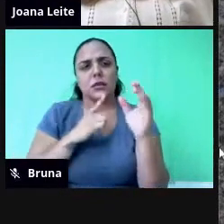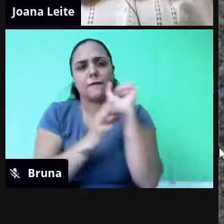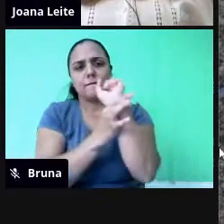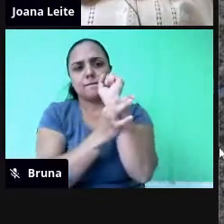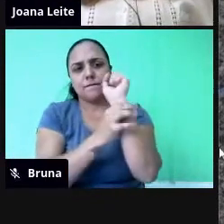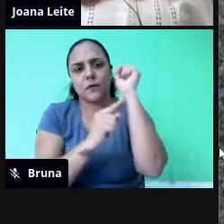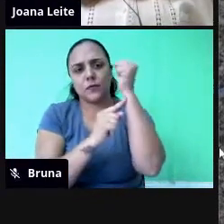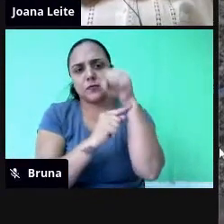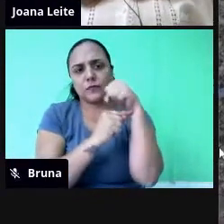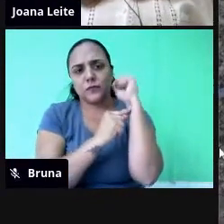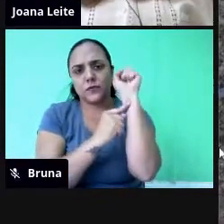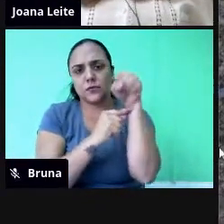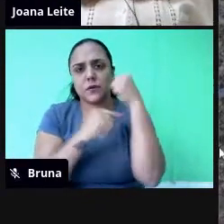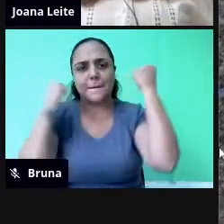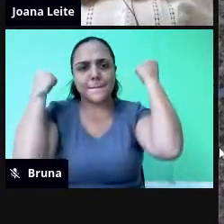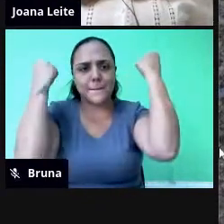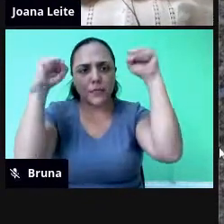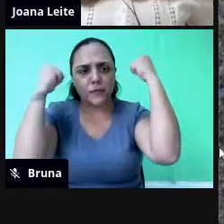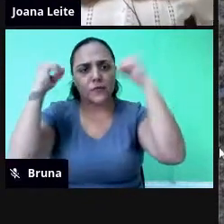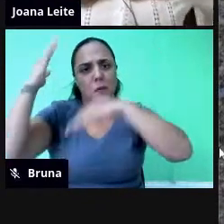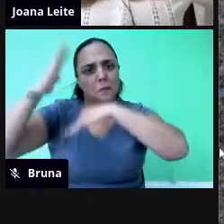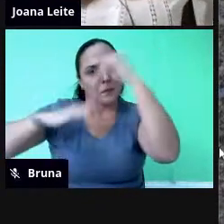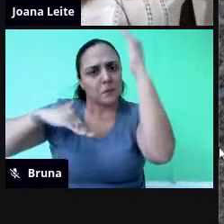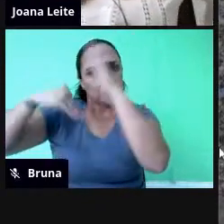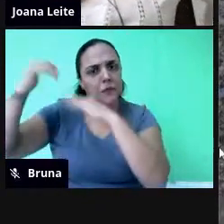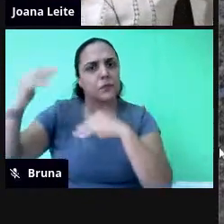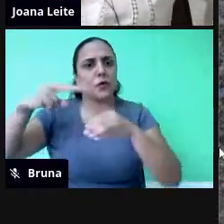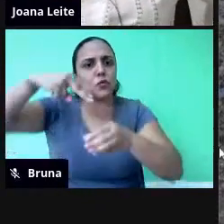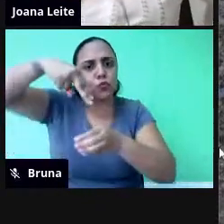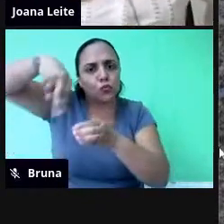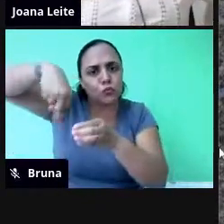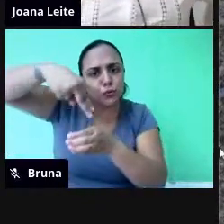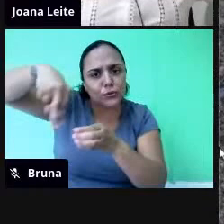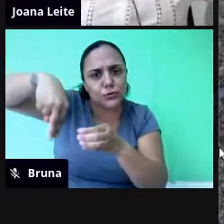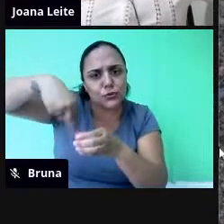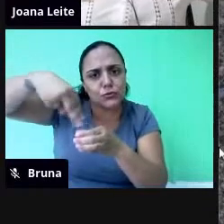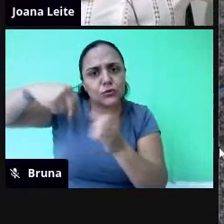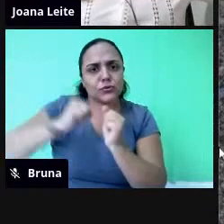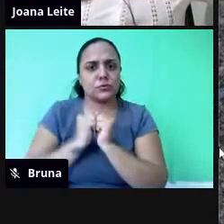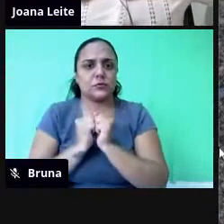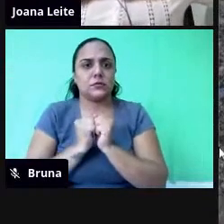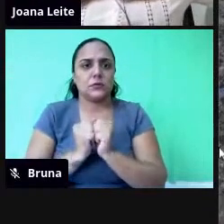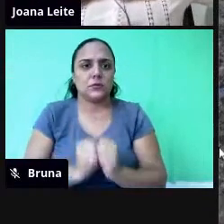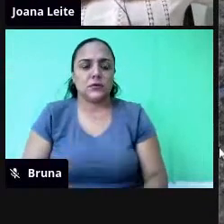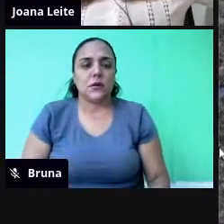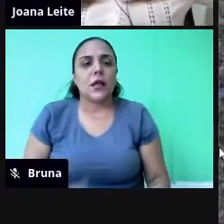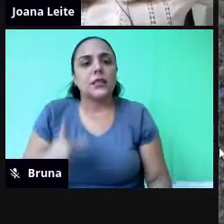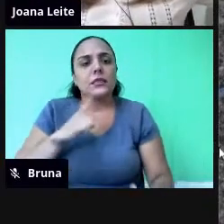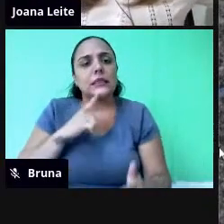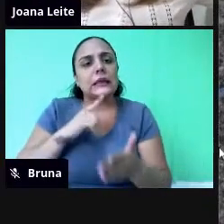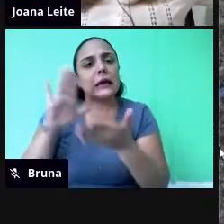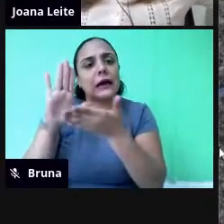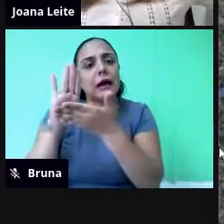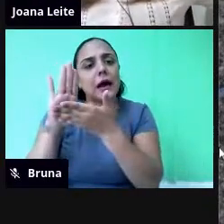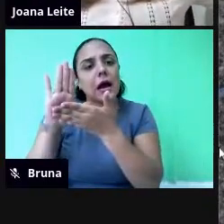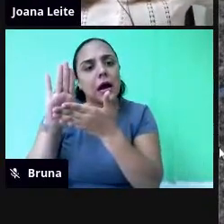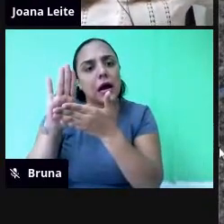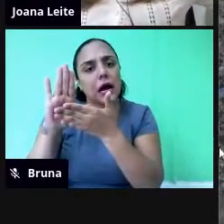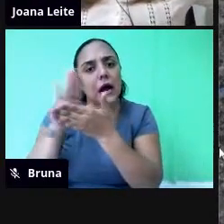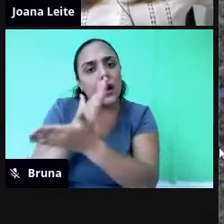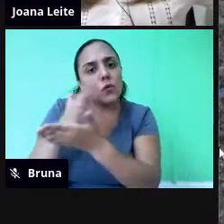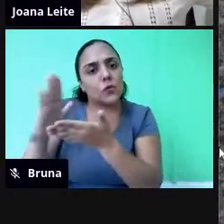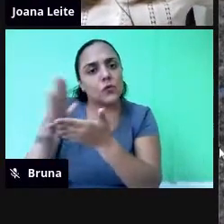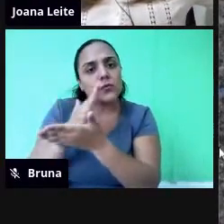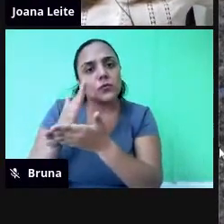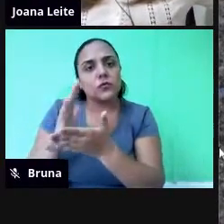fisioterapeuta, profissional da educação física, o nutricionista, né? Aí temos também alguns, isso aí também já com comprovação